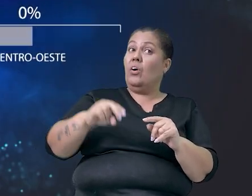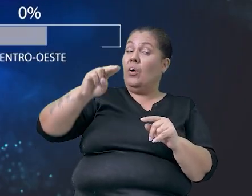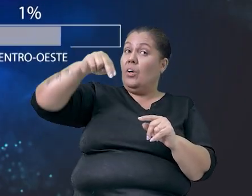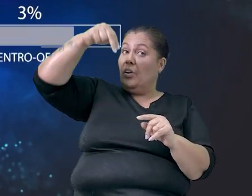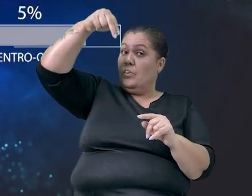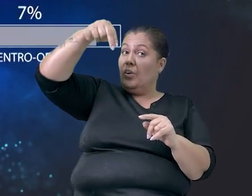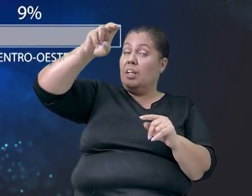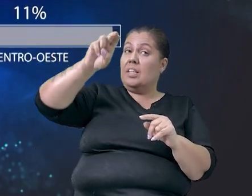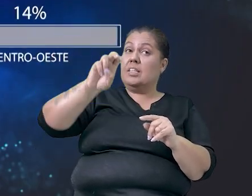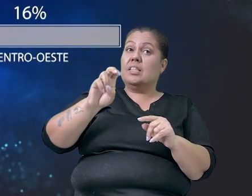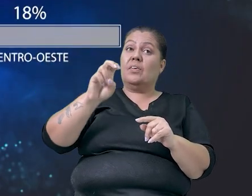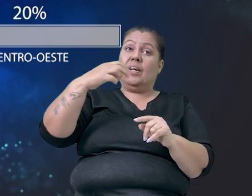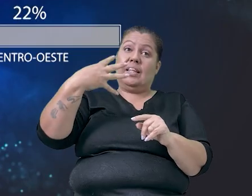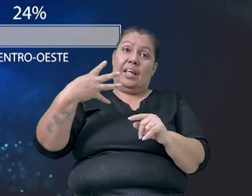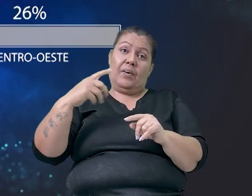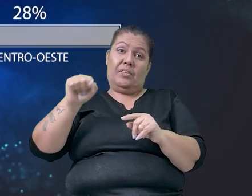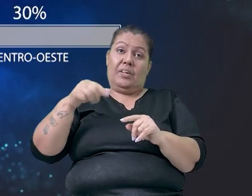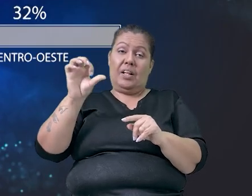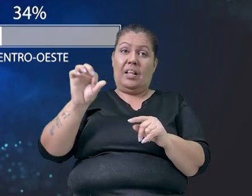54,9%, Centro-Oeste,